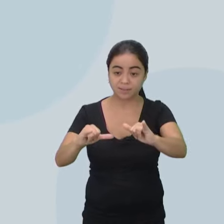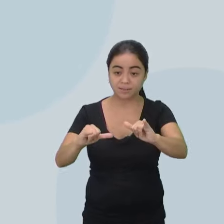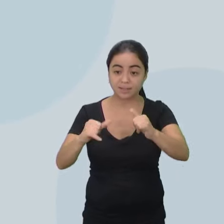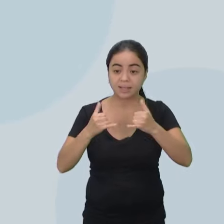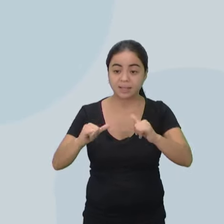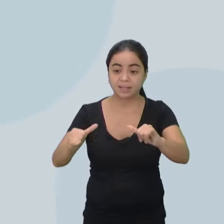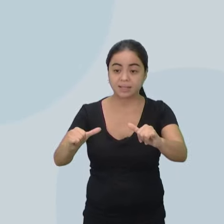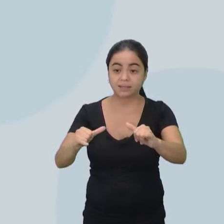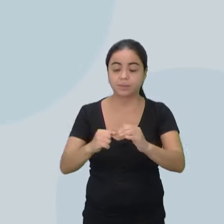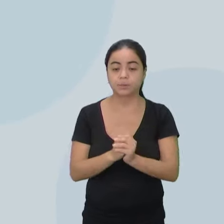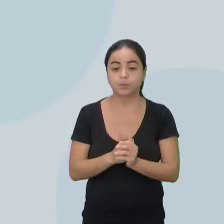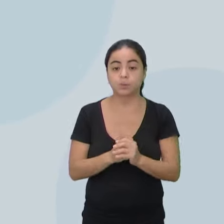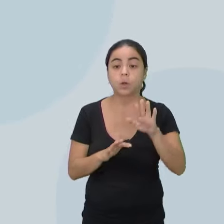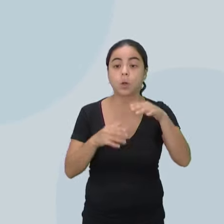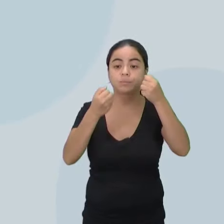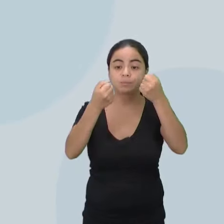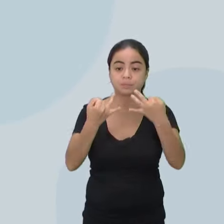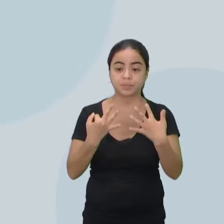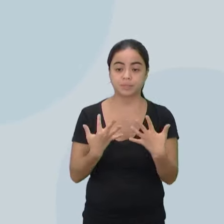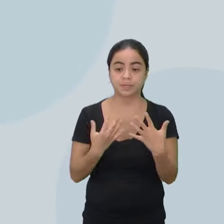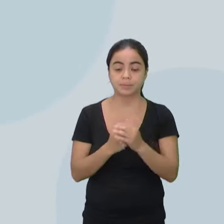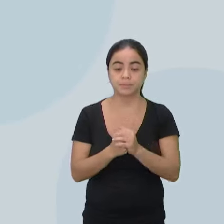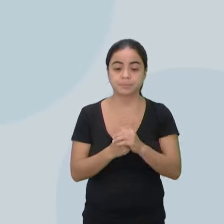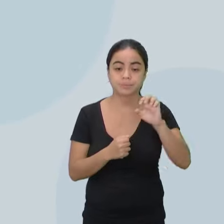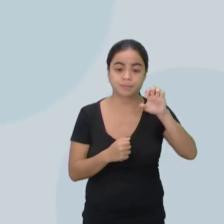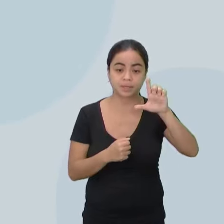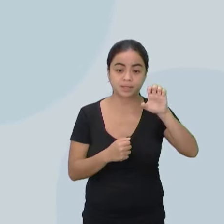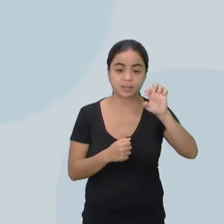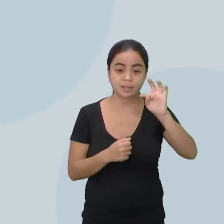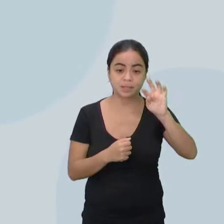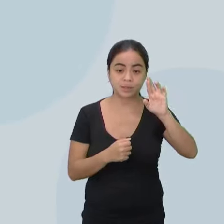uma coisa para vocês, ó. O elétron é